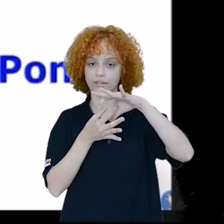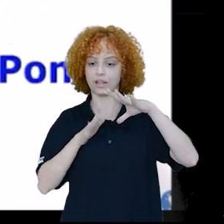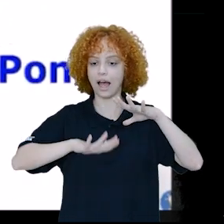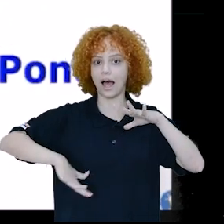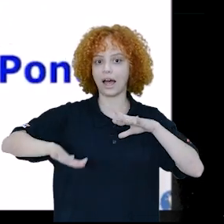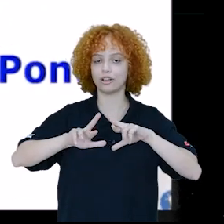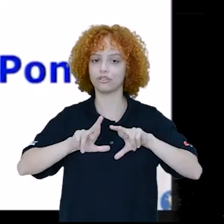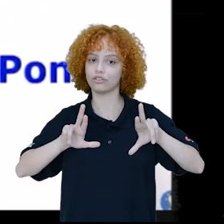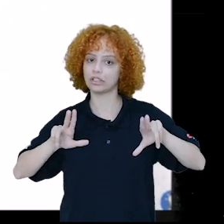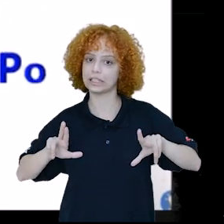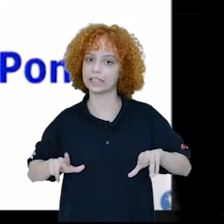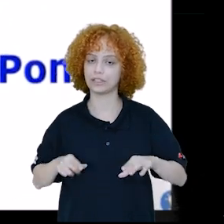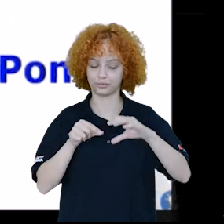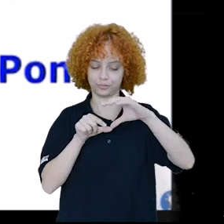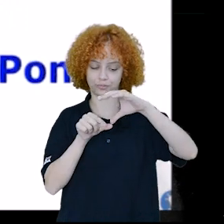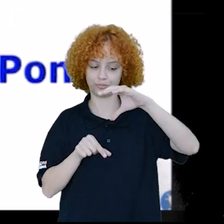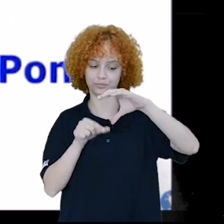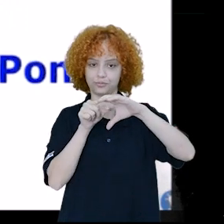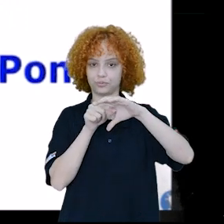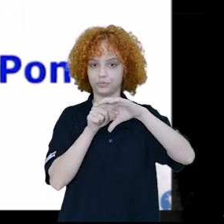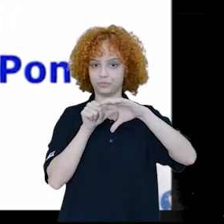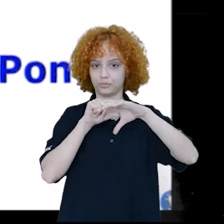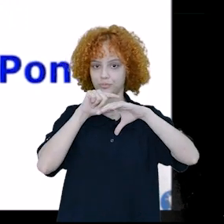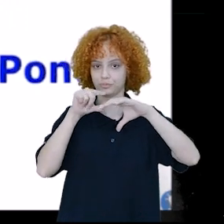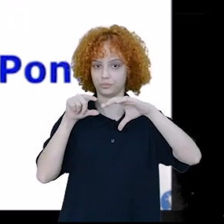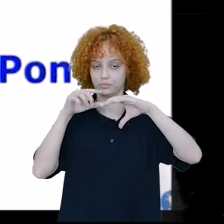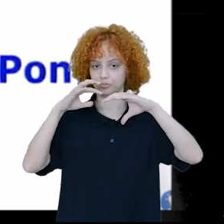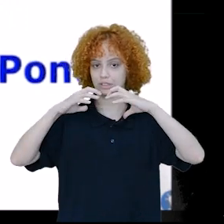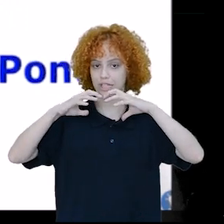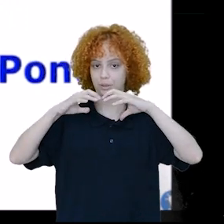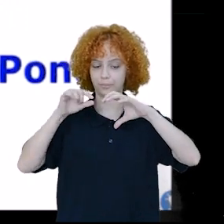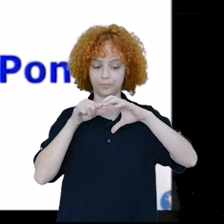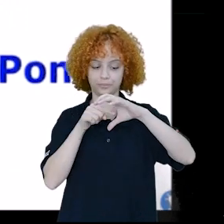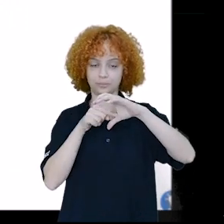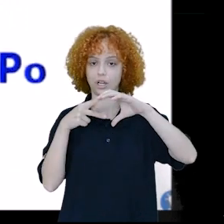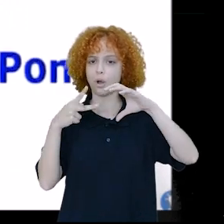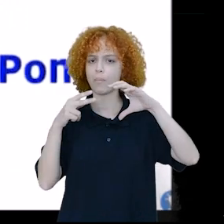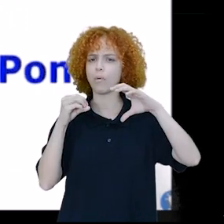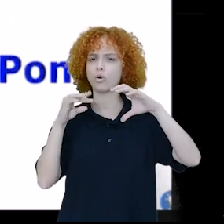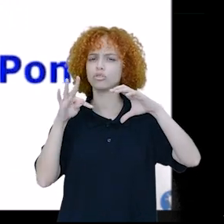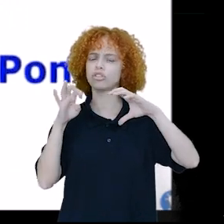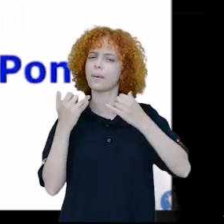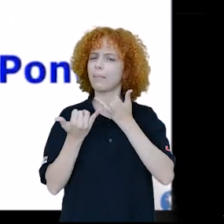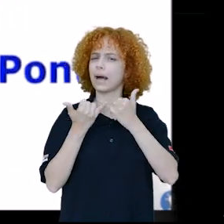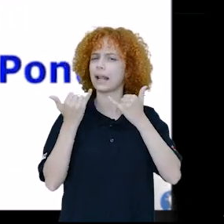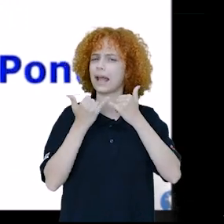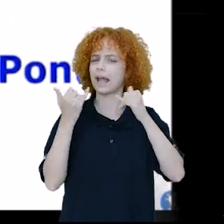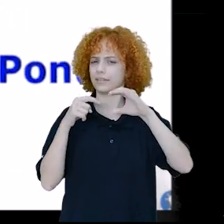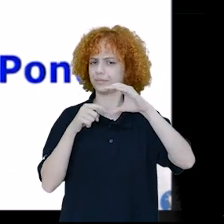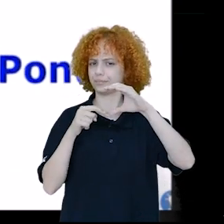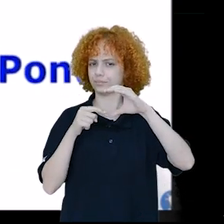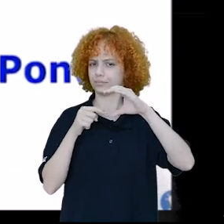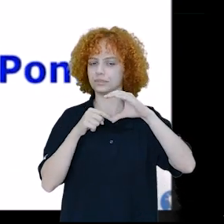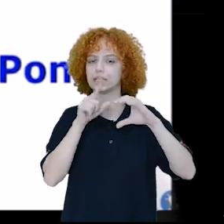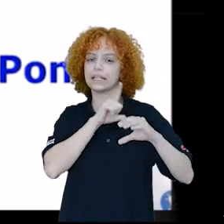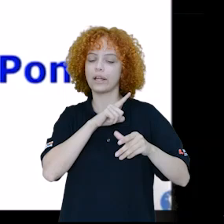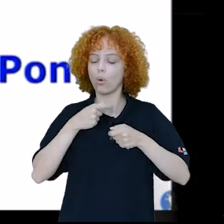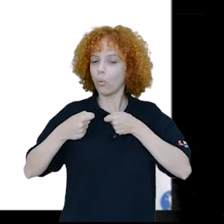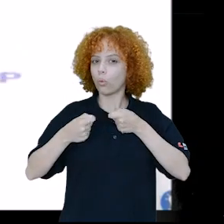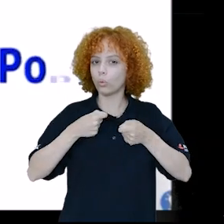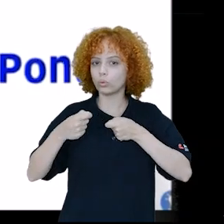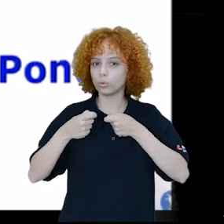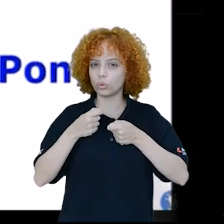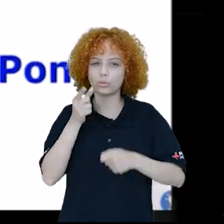conectando diferentes áreas da medula e do encéfalo. As funções da ponte são similares às do bulbo,